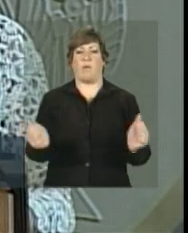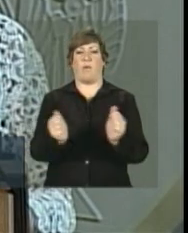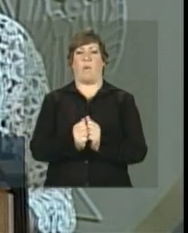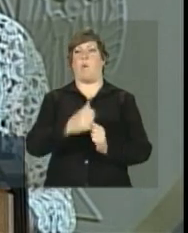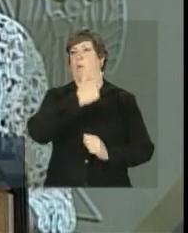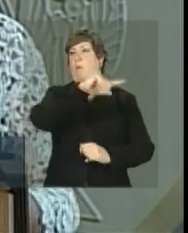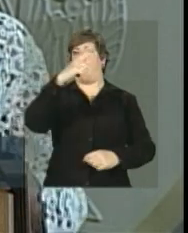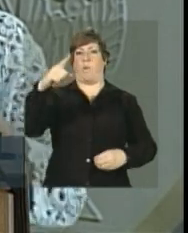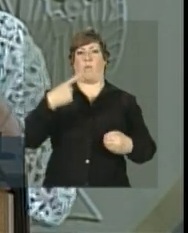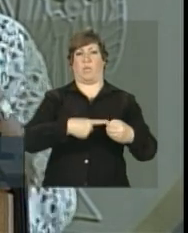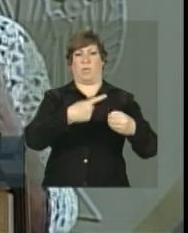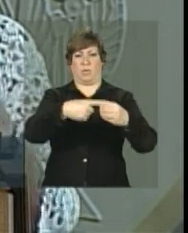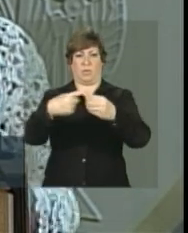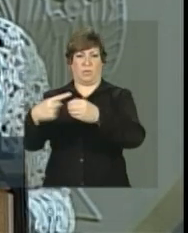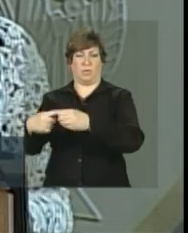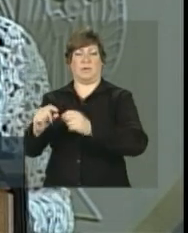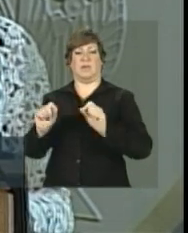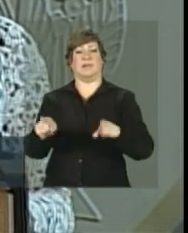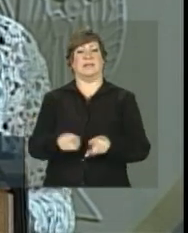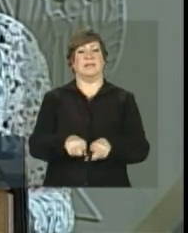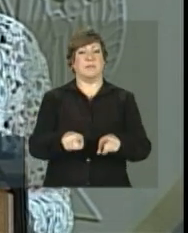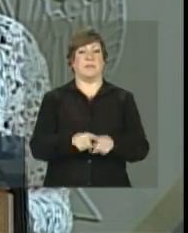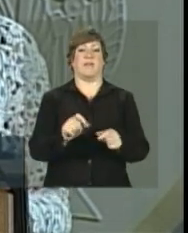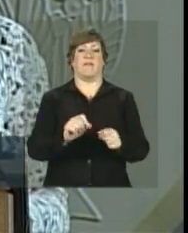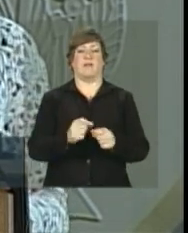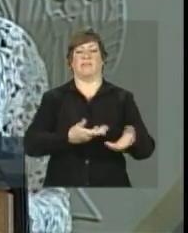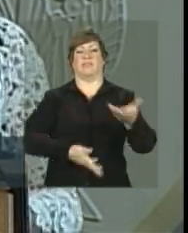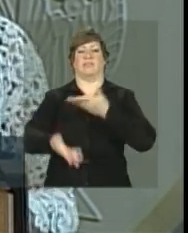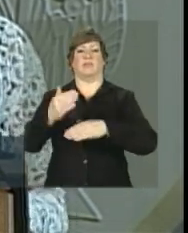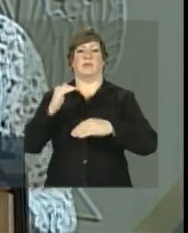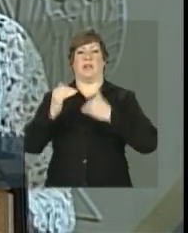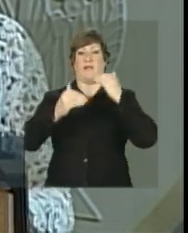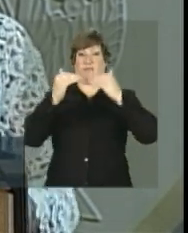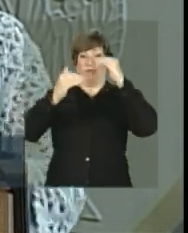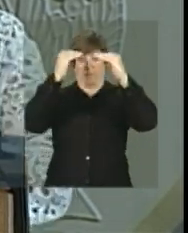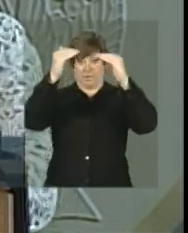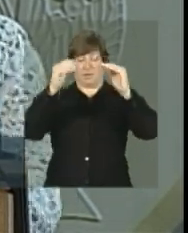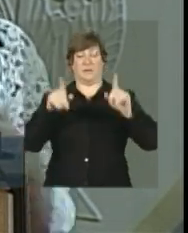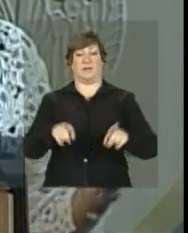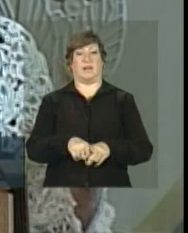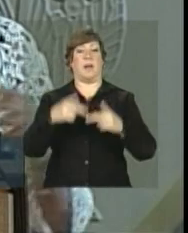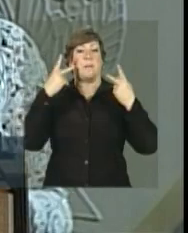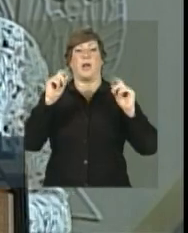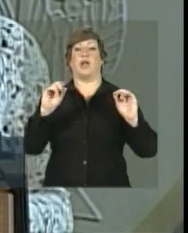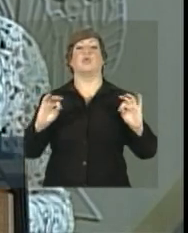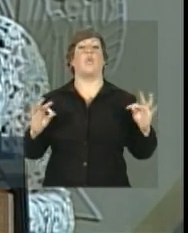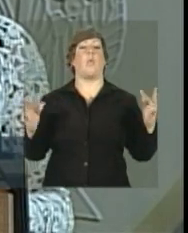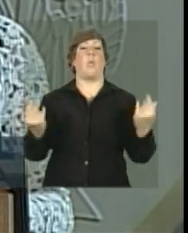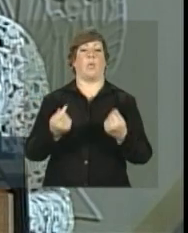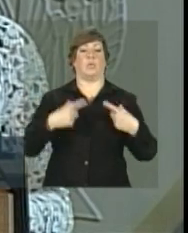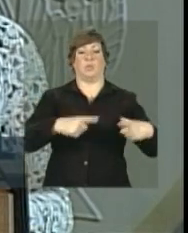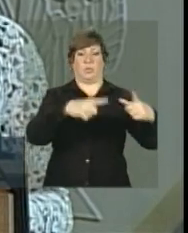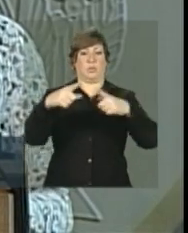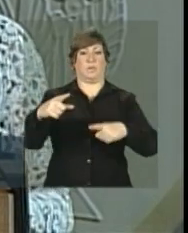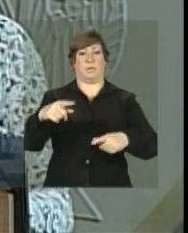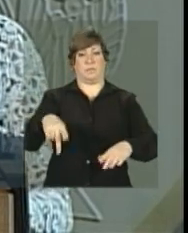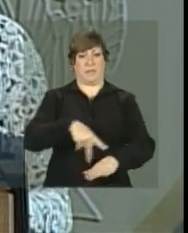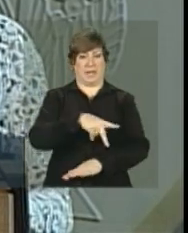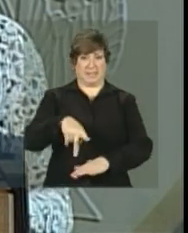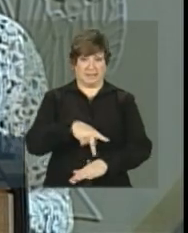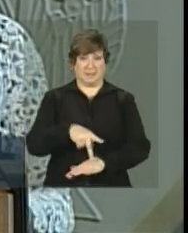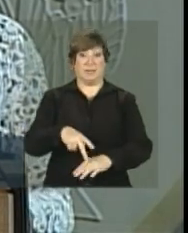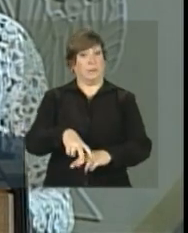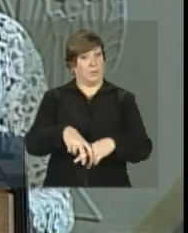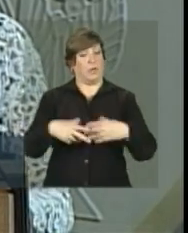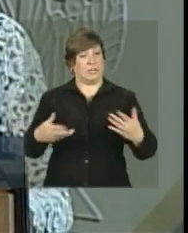regiões, de gerar também desenvolvimento para todas as regiões do país. Por